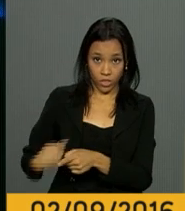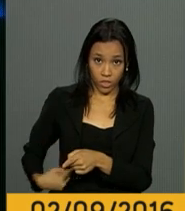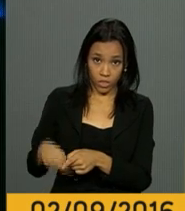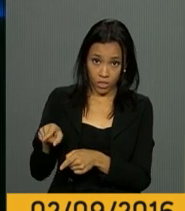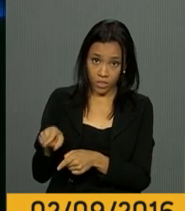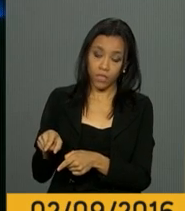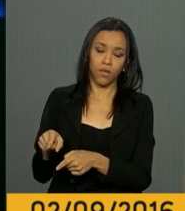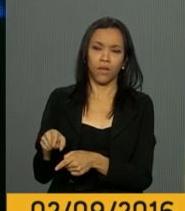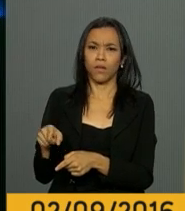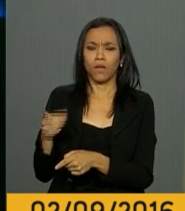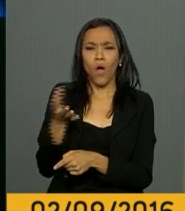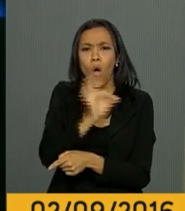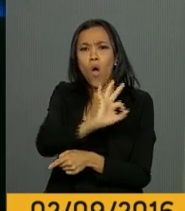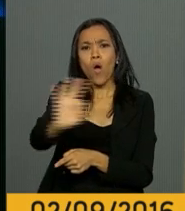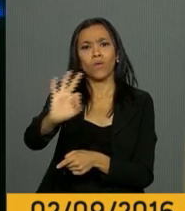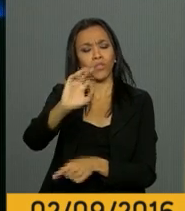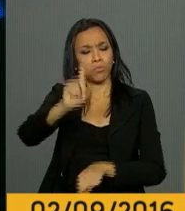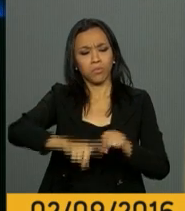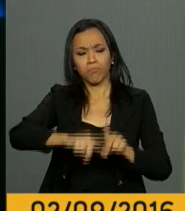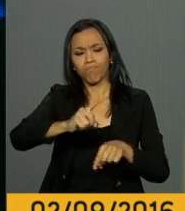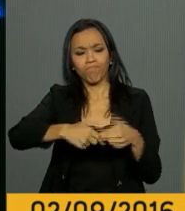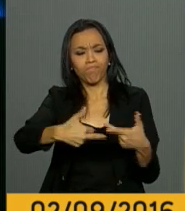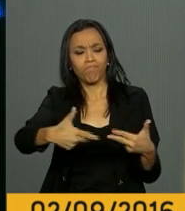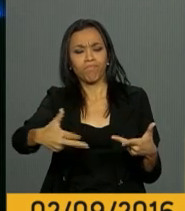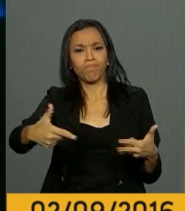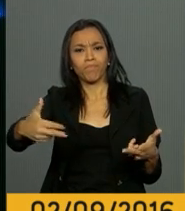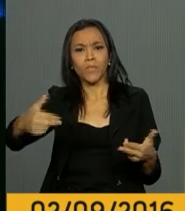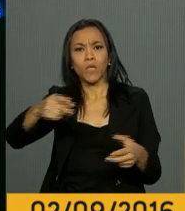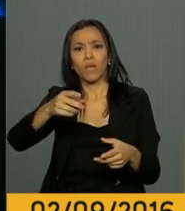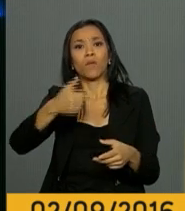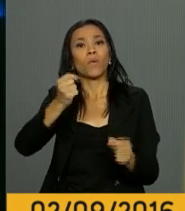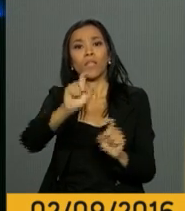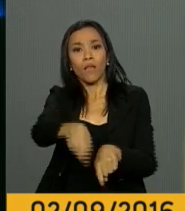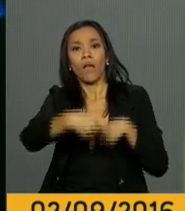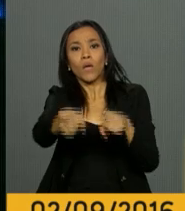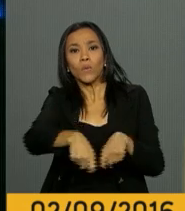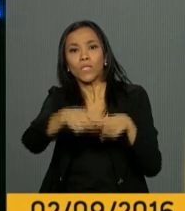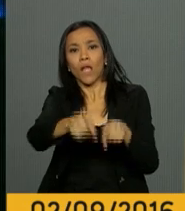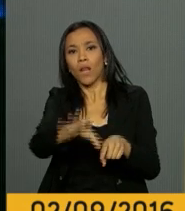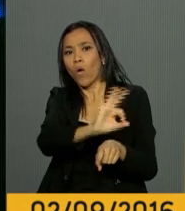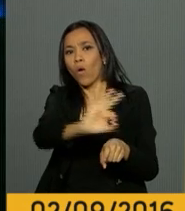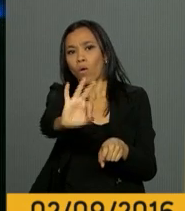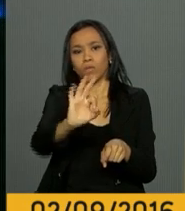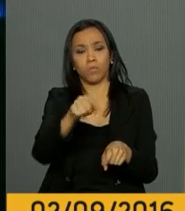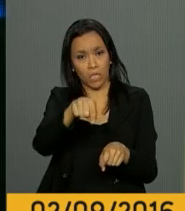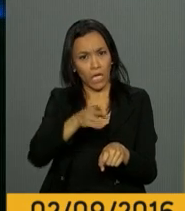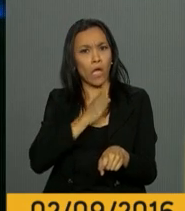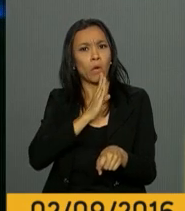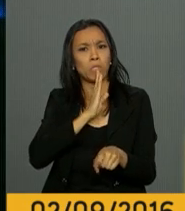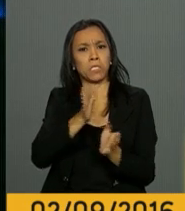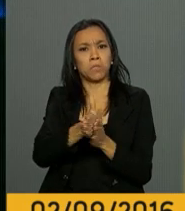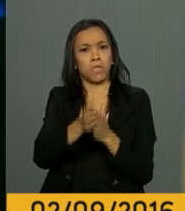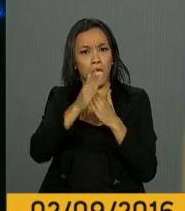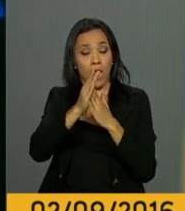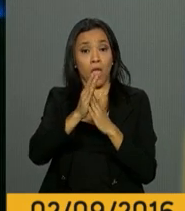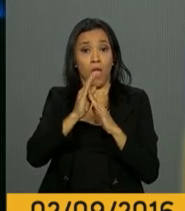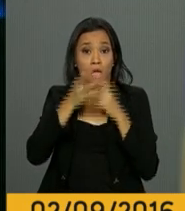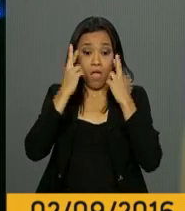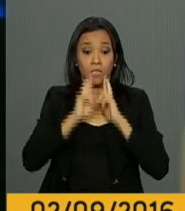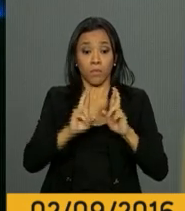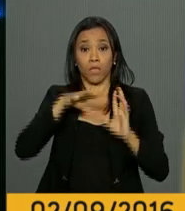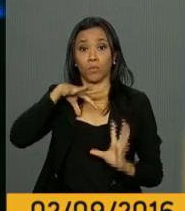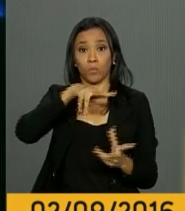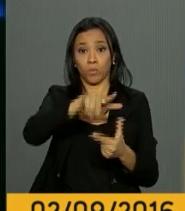excelência dos produtos agropecuários do Brasil, padrões reconhecidos em todo o mundo, não